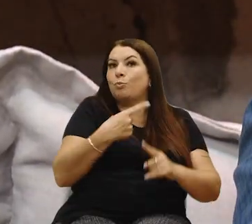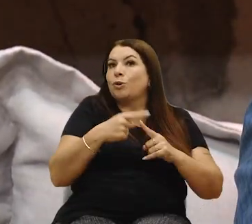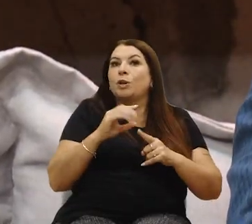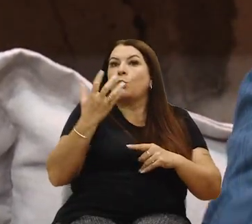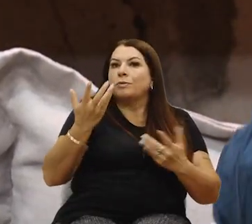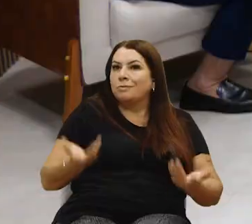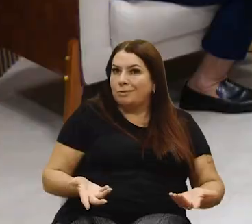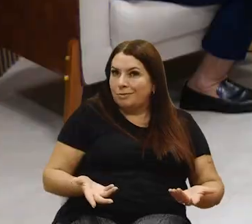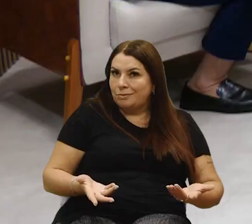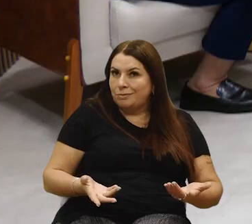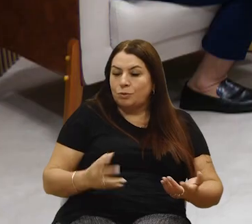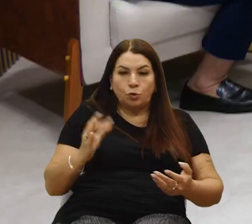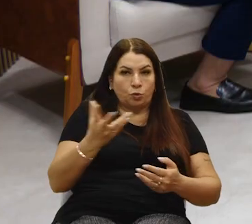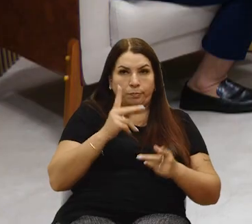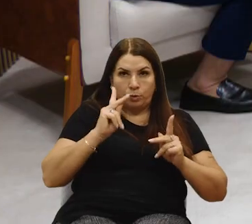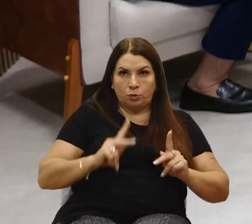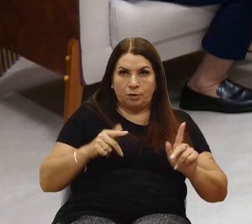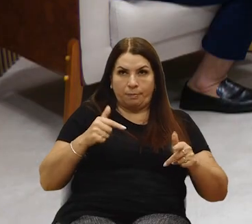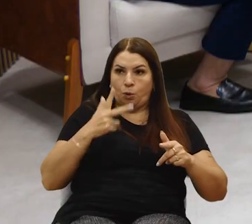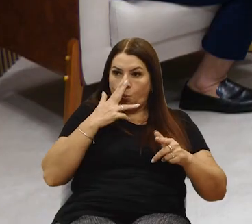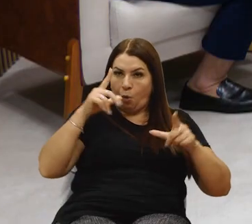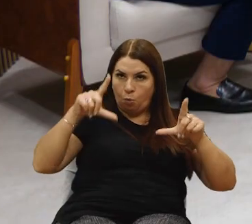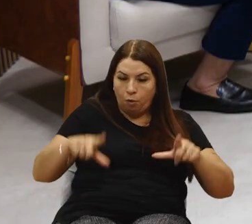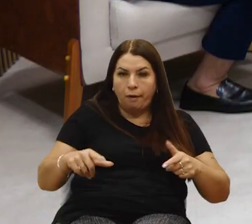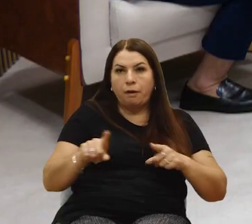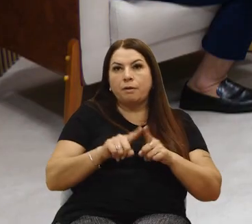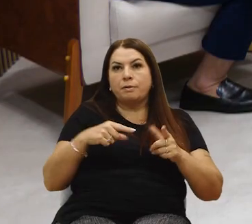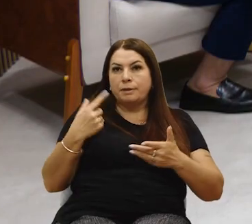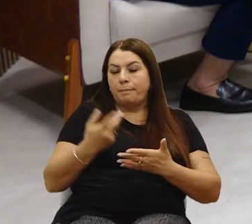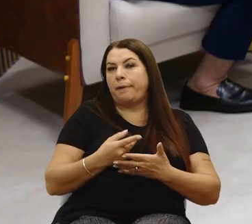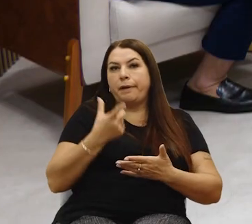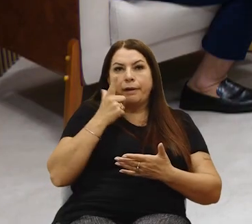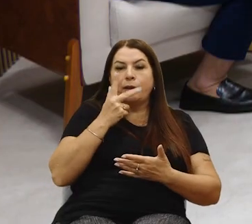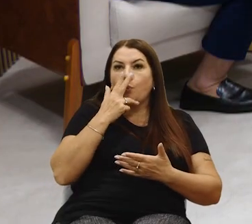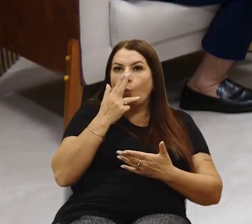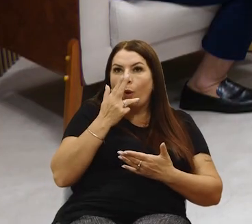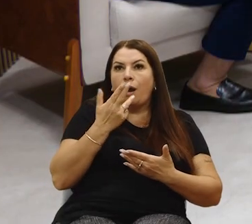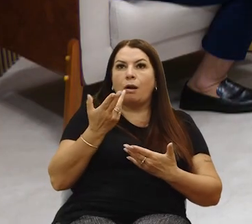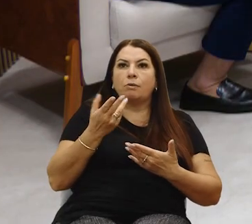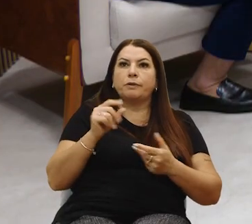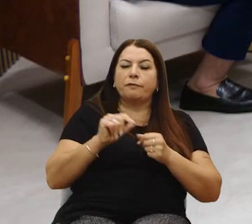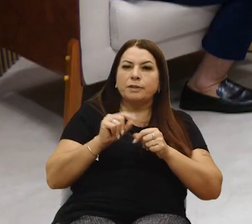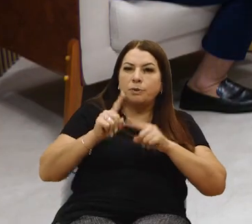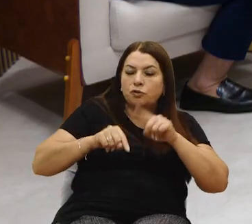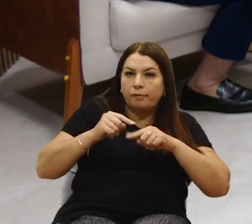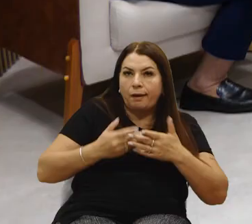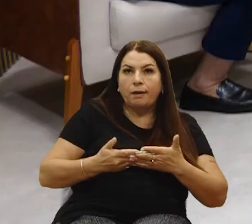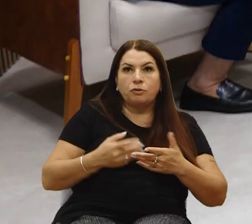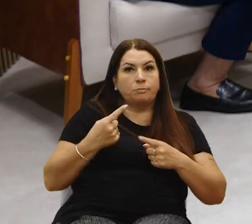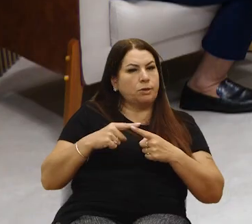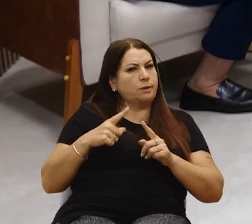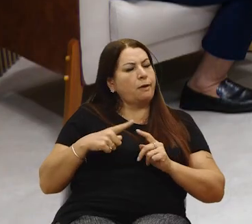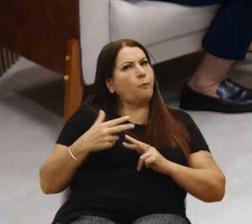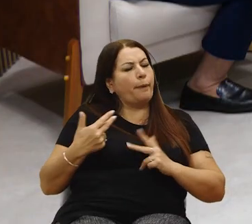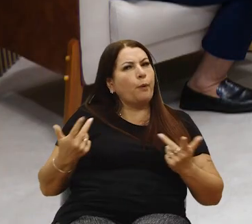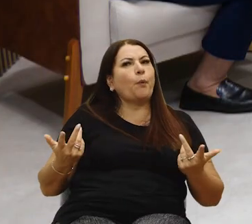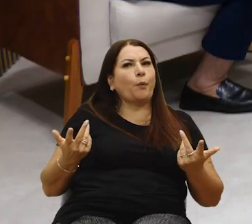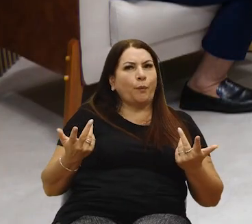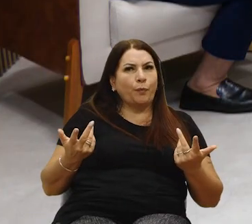está acontecendo? Se todo mundo trabalha no mesmo lugar, se todo mundo ganha, né, a mesma coisa, se realiza a mesma atividade, é porque tem